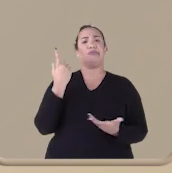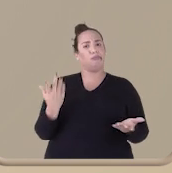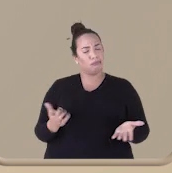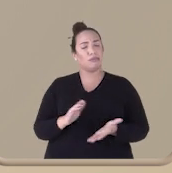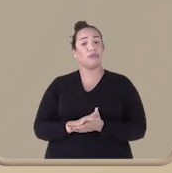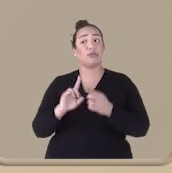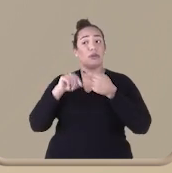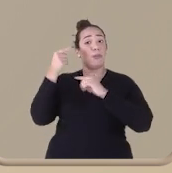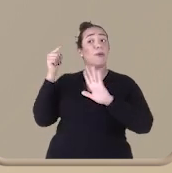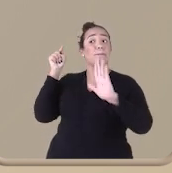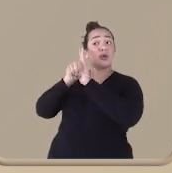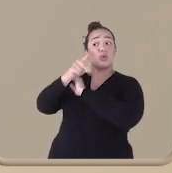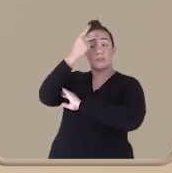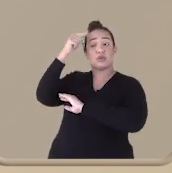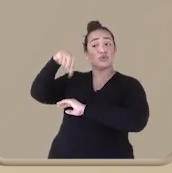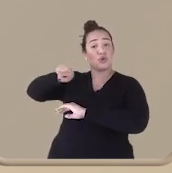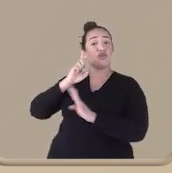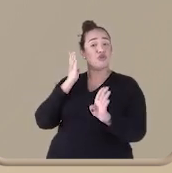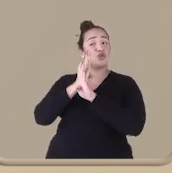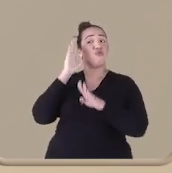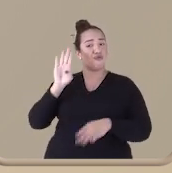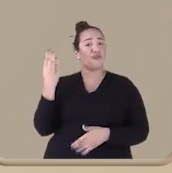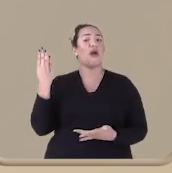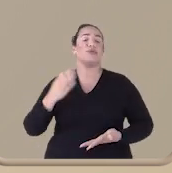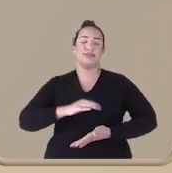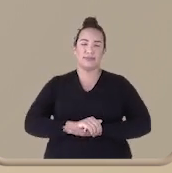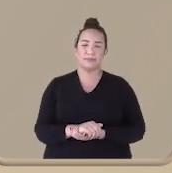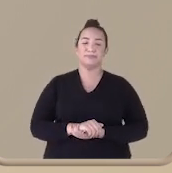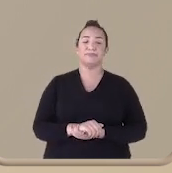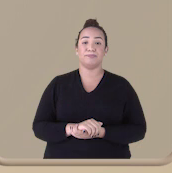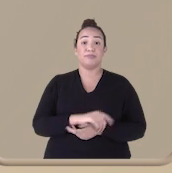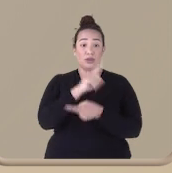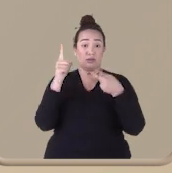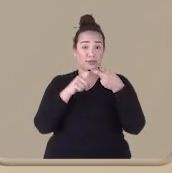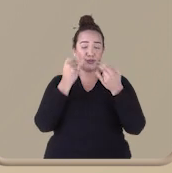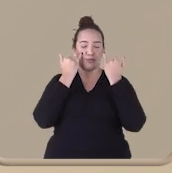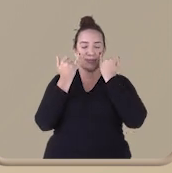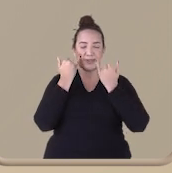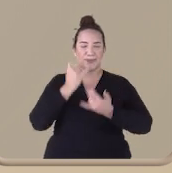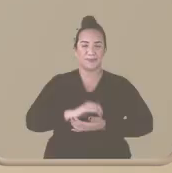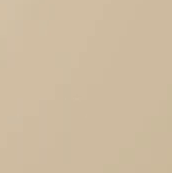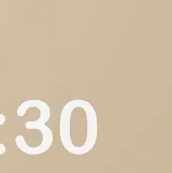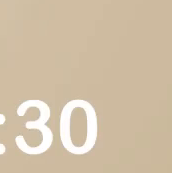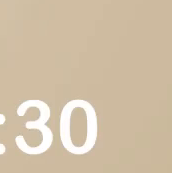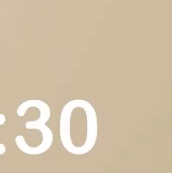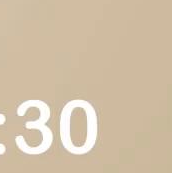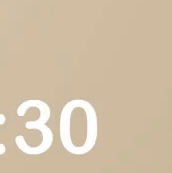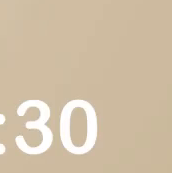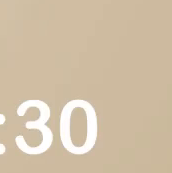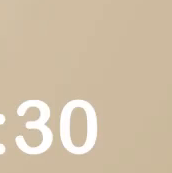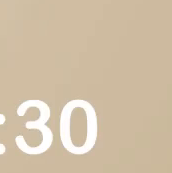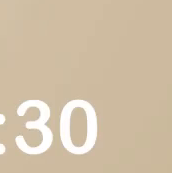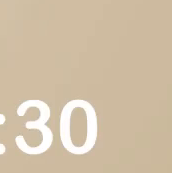gel. Depois, pergunte para eles e conte como você descobriu. Vamos observar a segunda notícia.